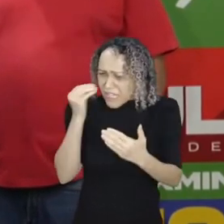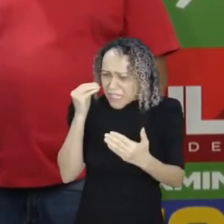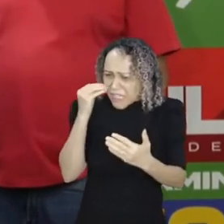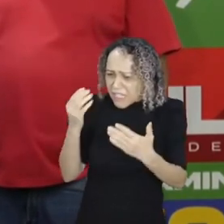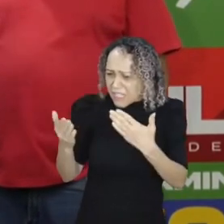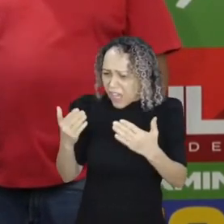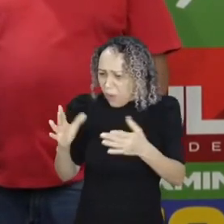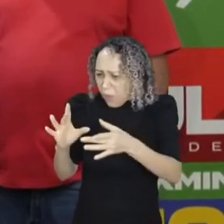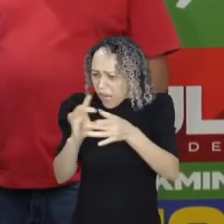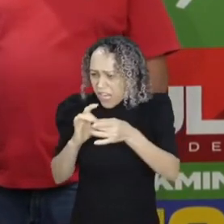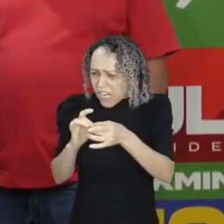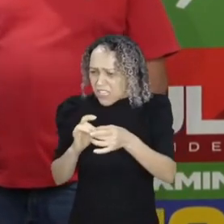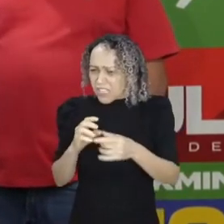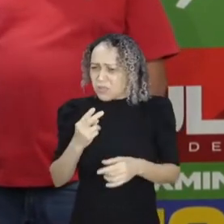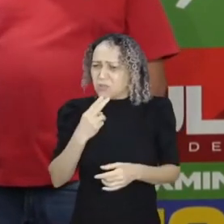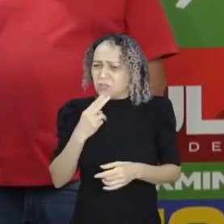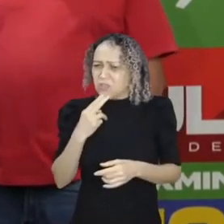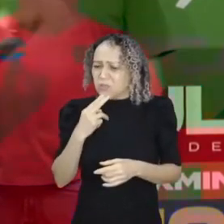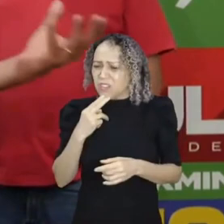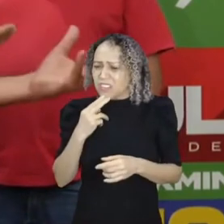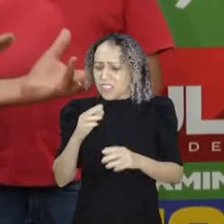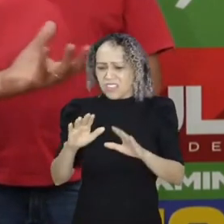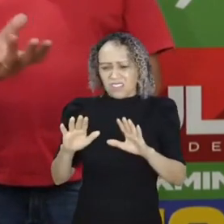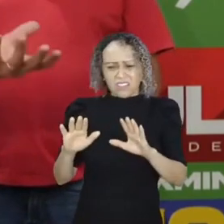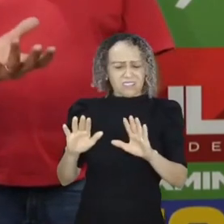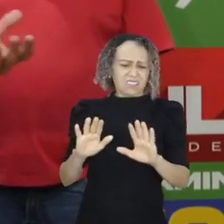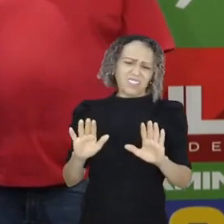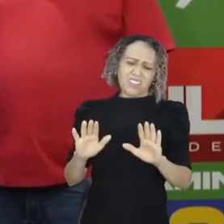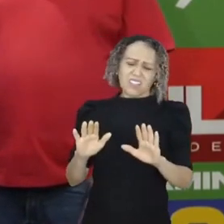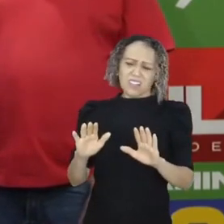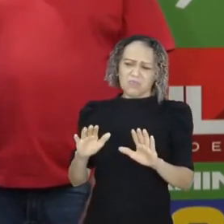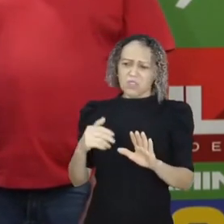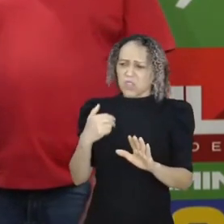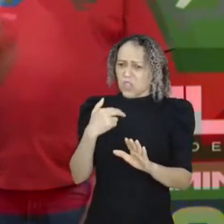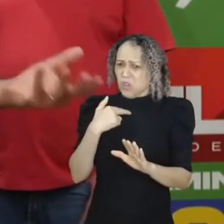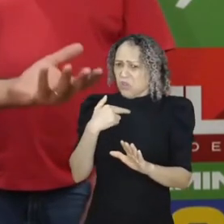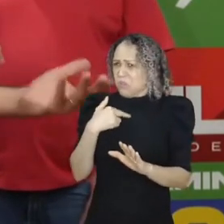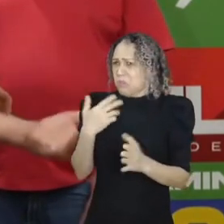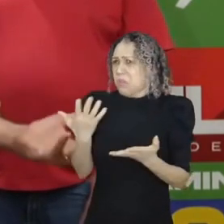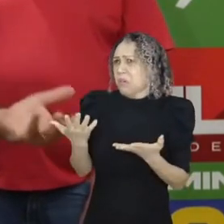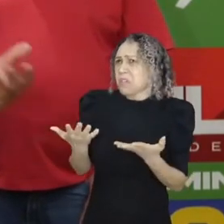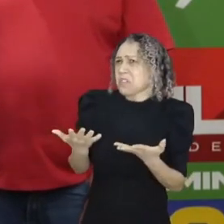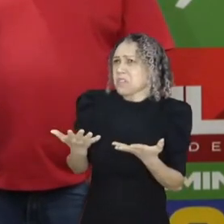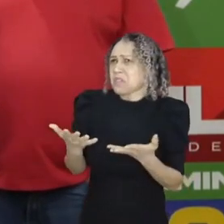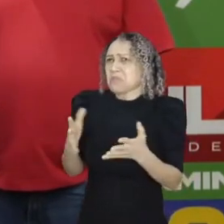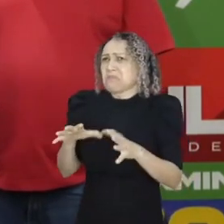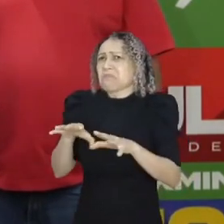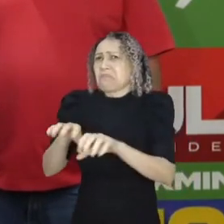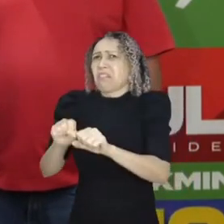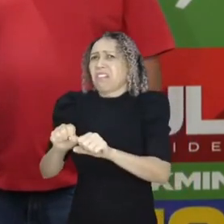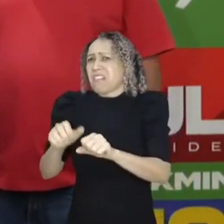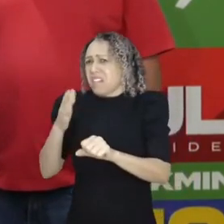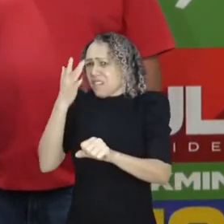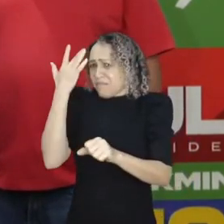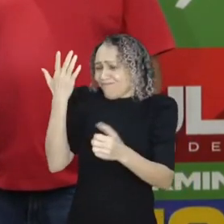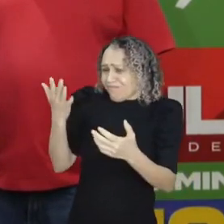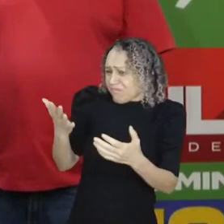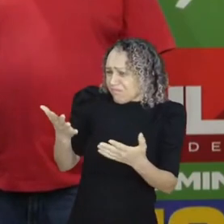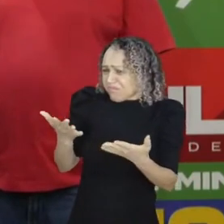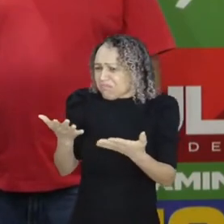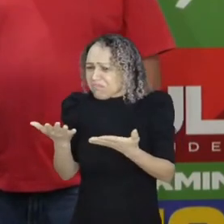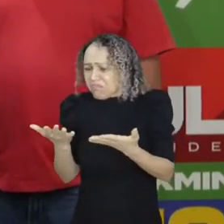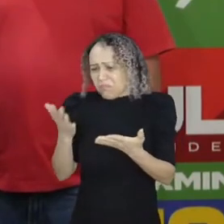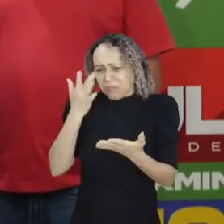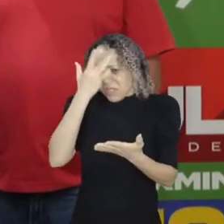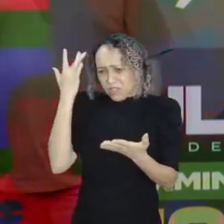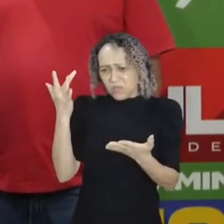Grosso do Sul. Não pode constranger uma pessoa de outro estado a bater de frente com o seu partido aqui, que tem interesses locais. Eu